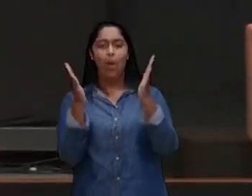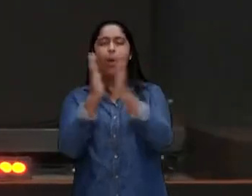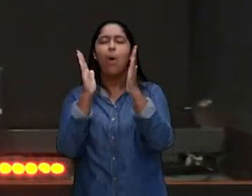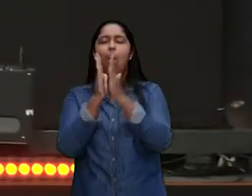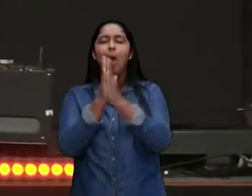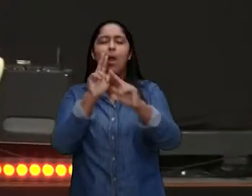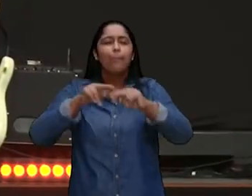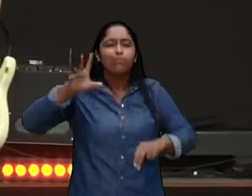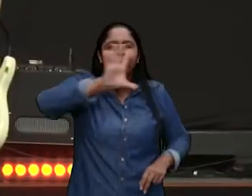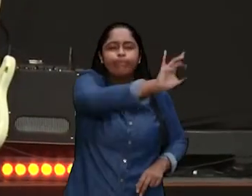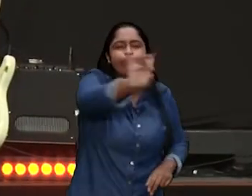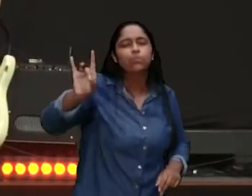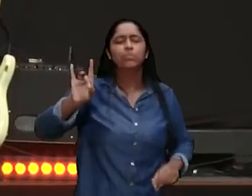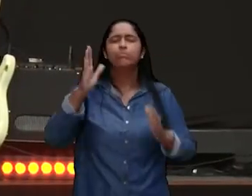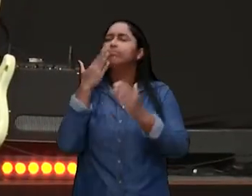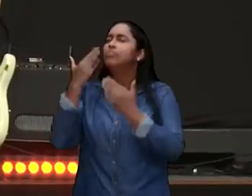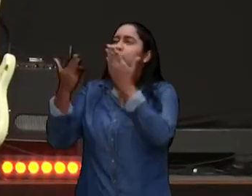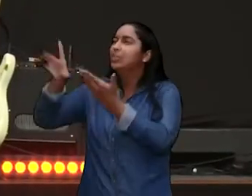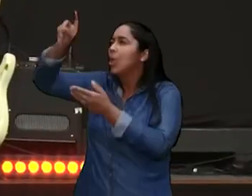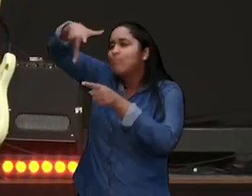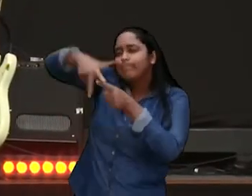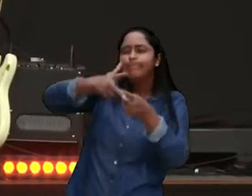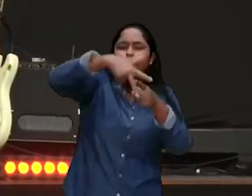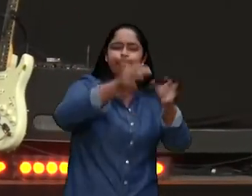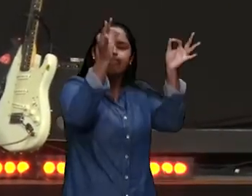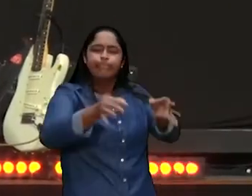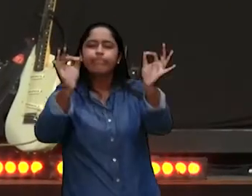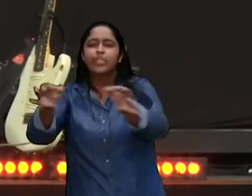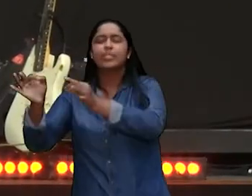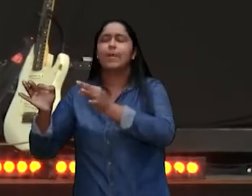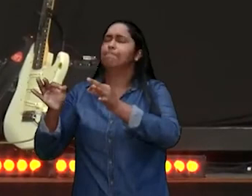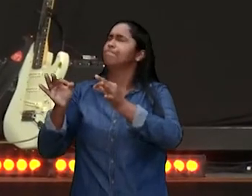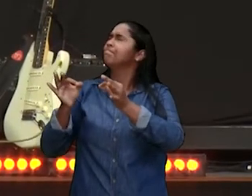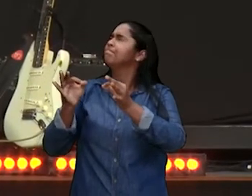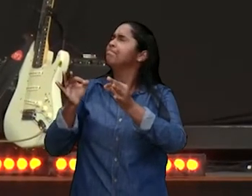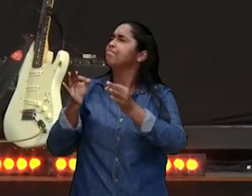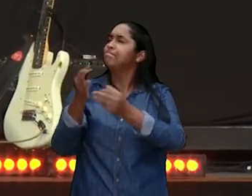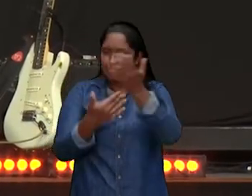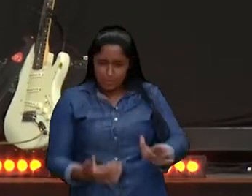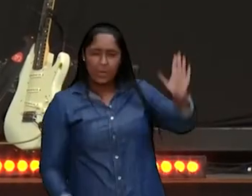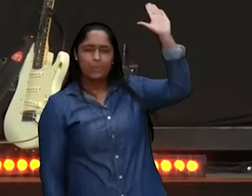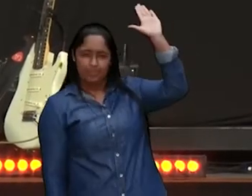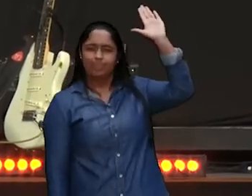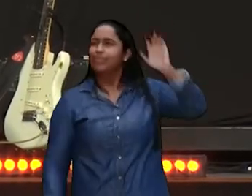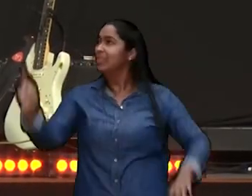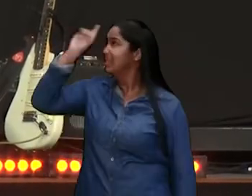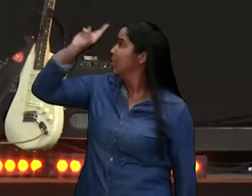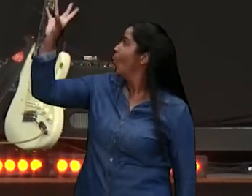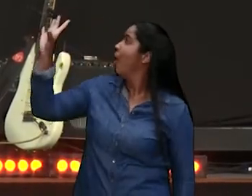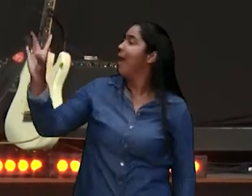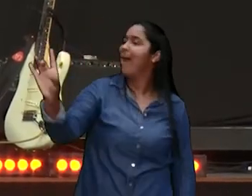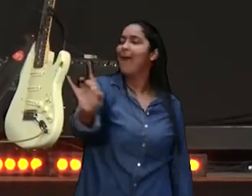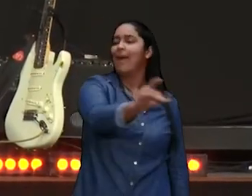endireitar Senhor cada pessoa que estende a Sua mão tem um motivo eu